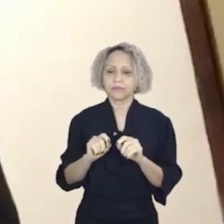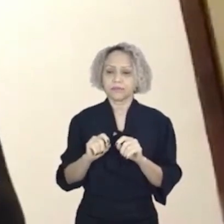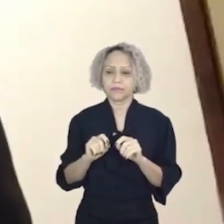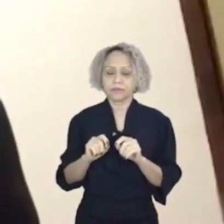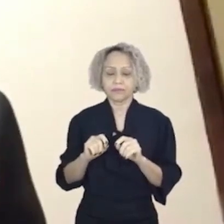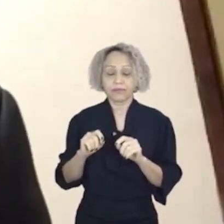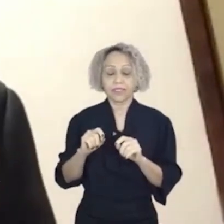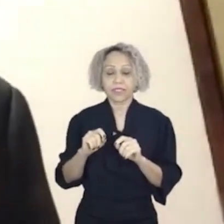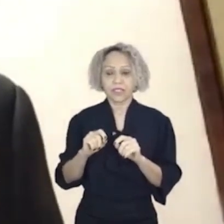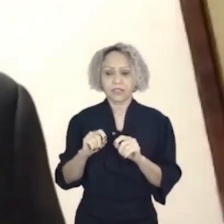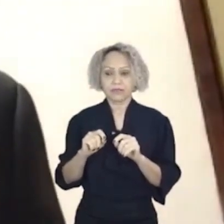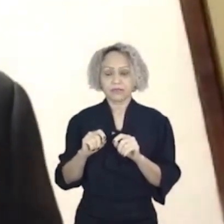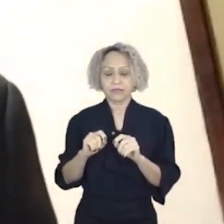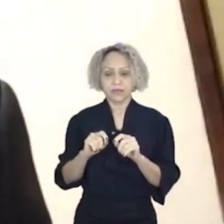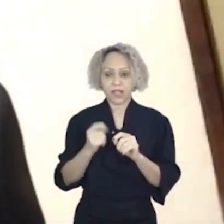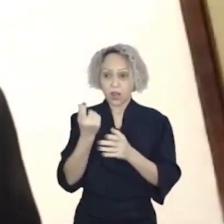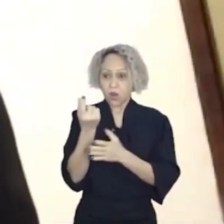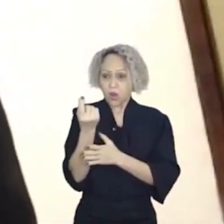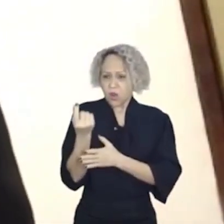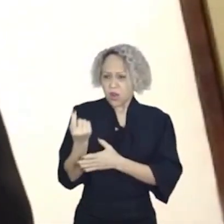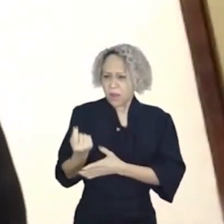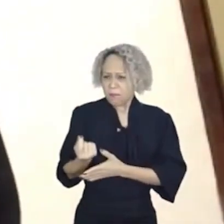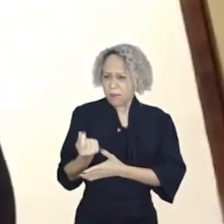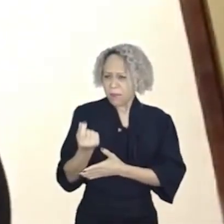Teve um aumento de tarifa de